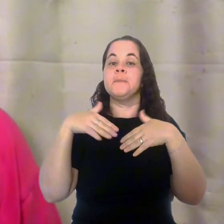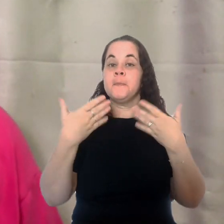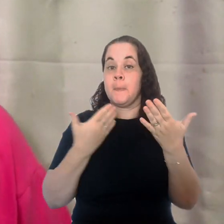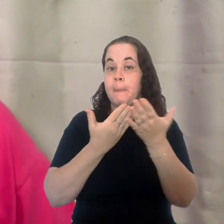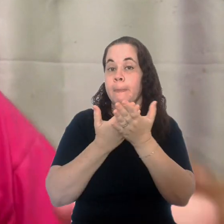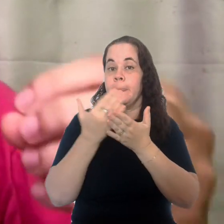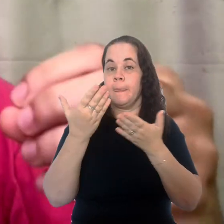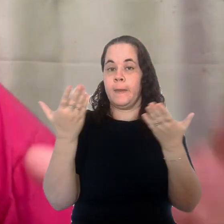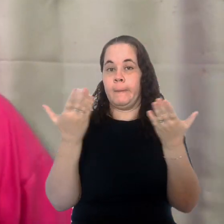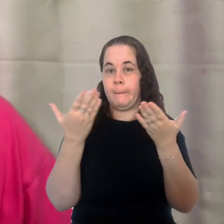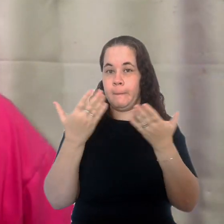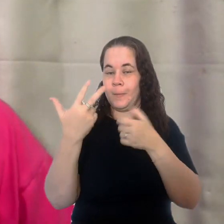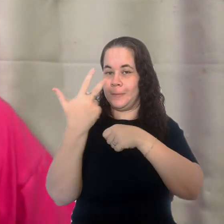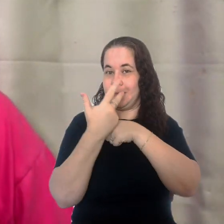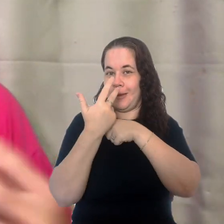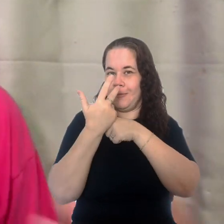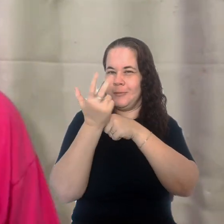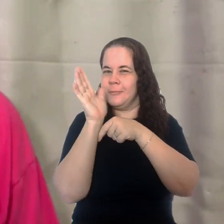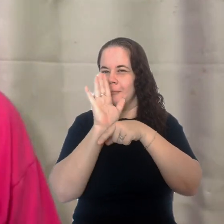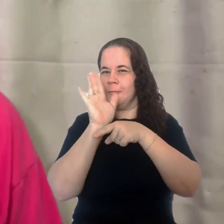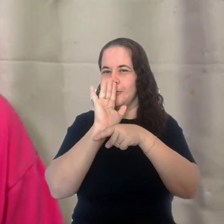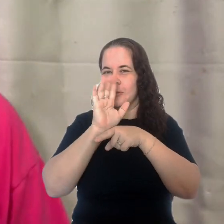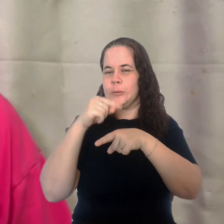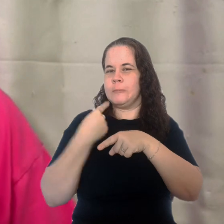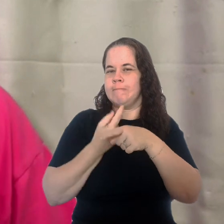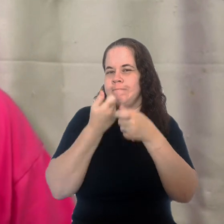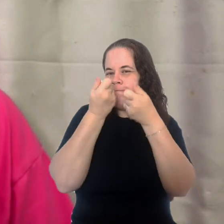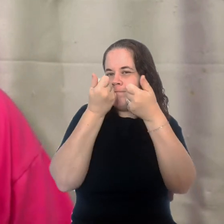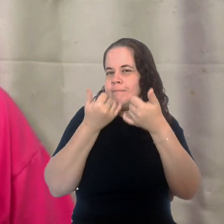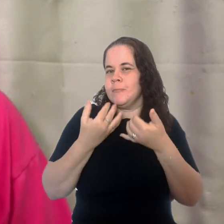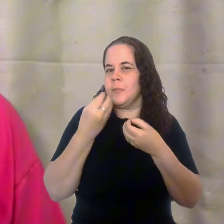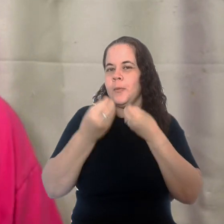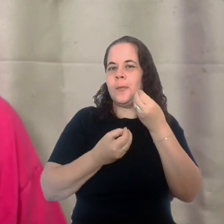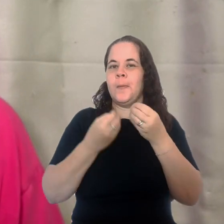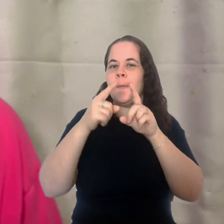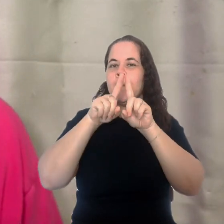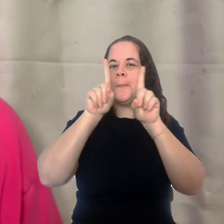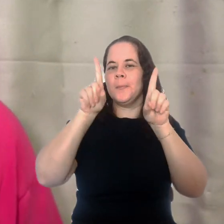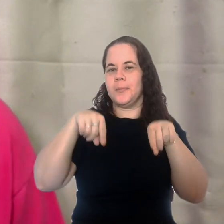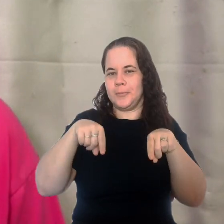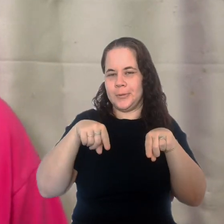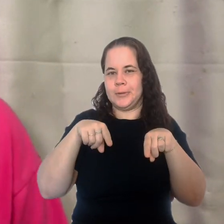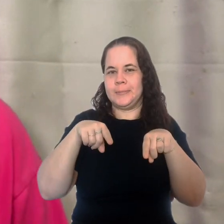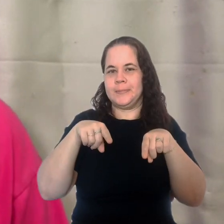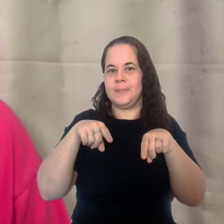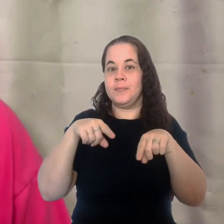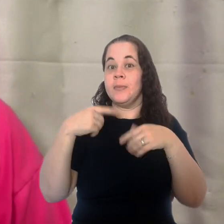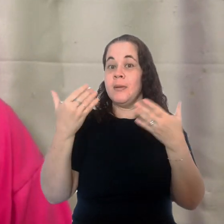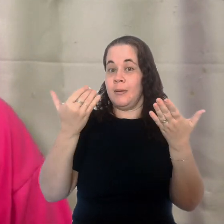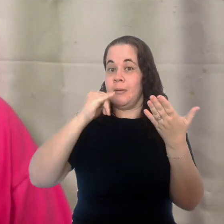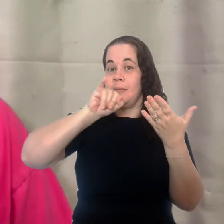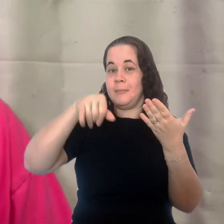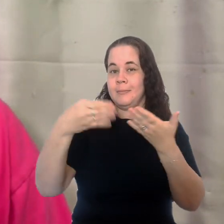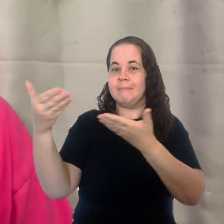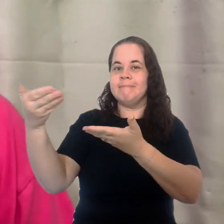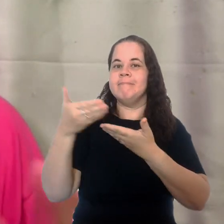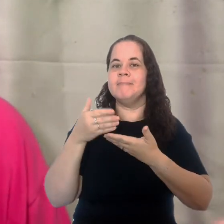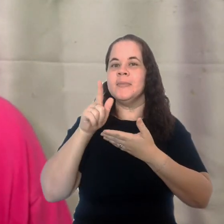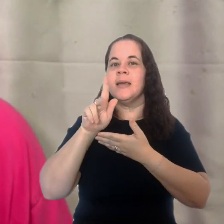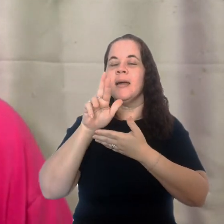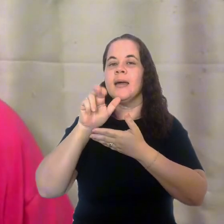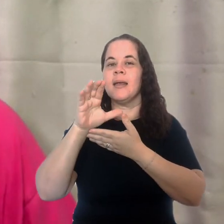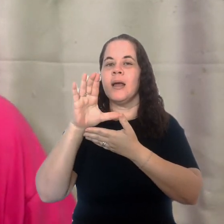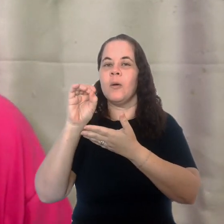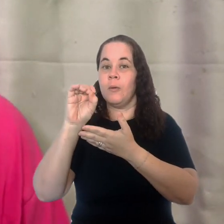começar aqui a nossa live, né? Aqui é o nosso vídeo do nosso projeto. E a gente vai receber aqui o Graco, que é um